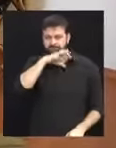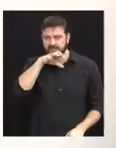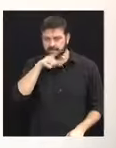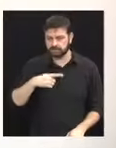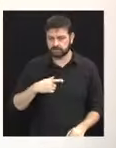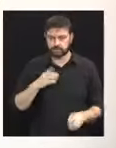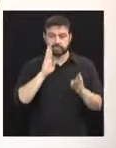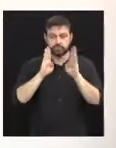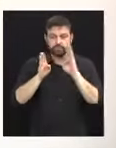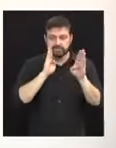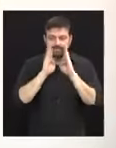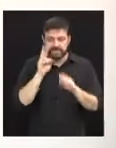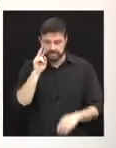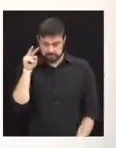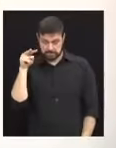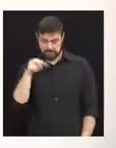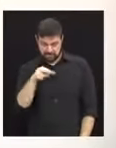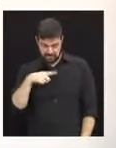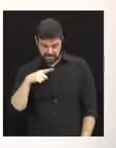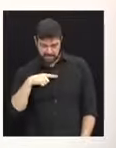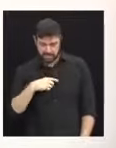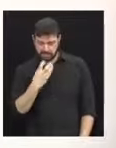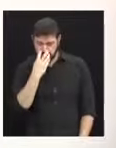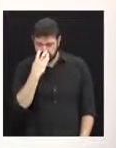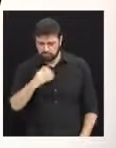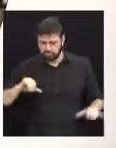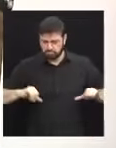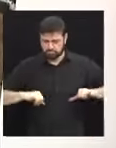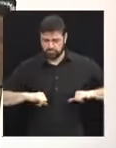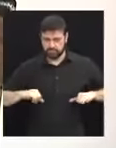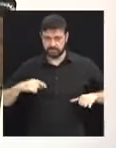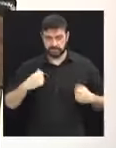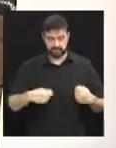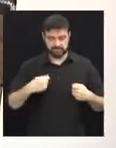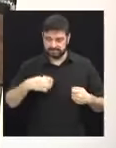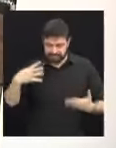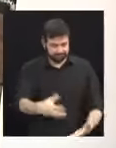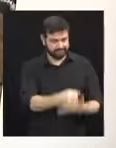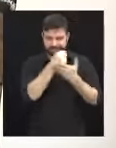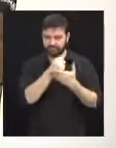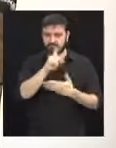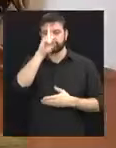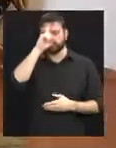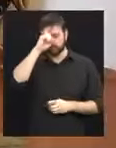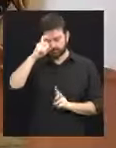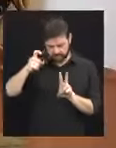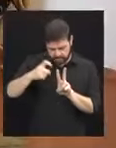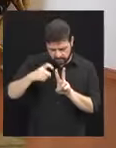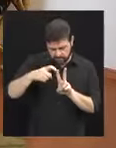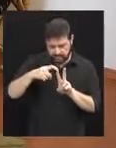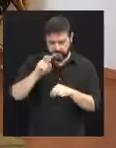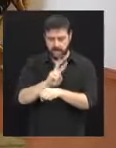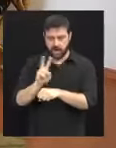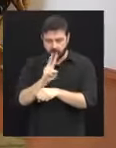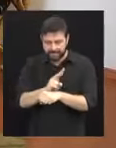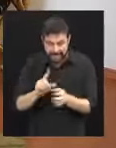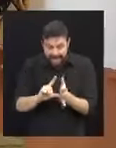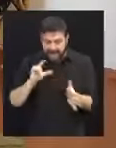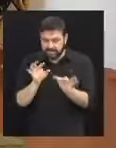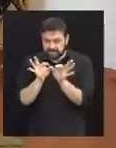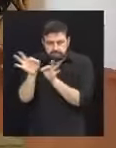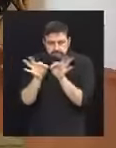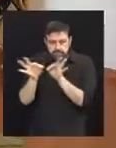no Face, geralmente, né, nas redes sociais, e o resgate requer internação. Então não tem como, você tem que resgatar, antes do resgate você já tem